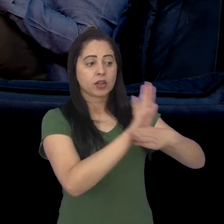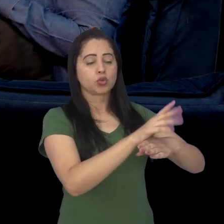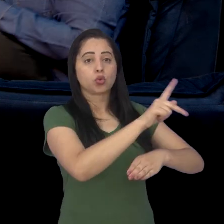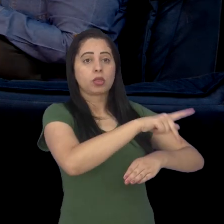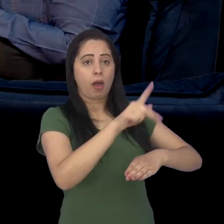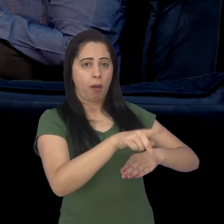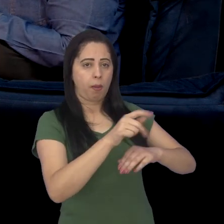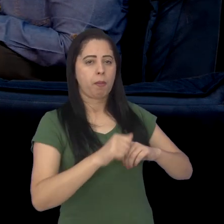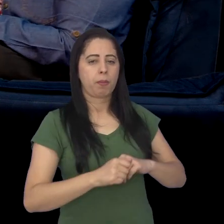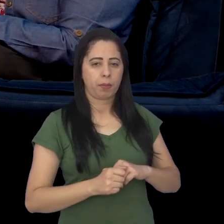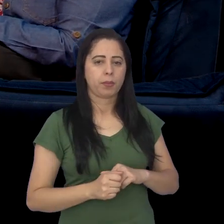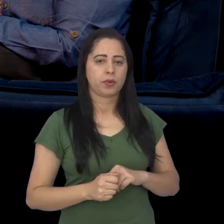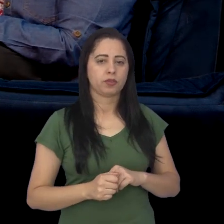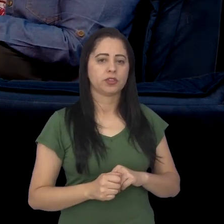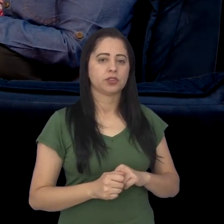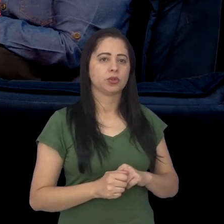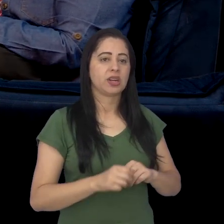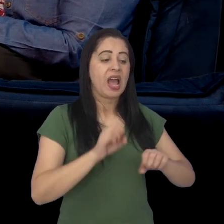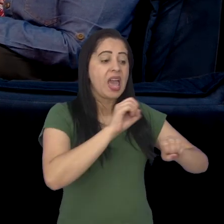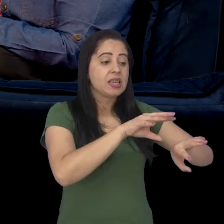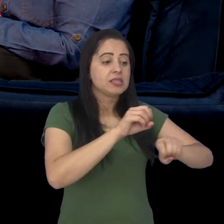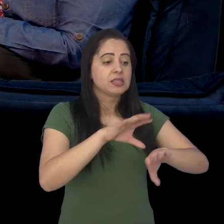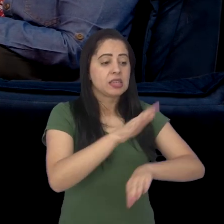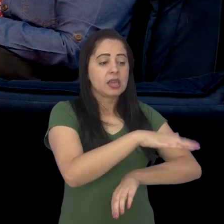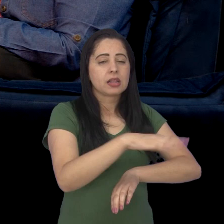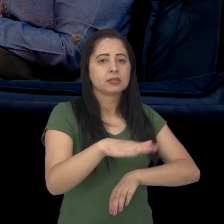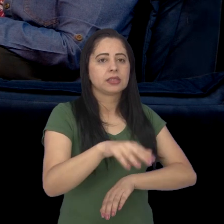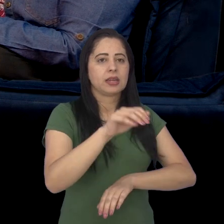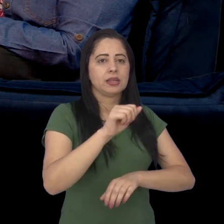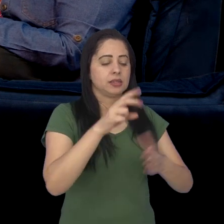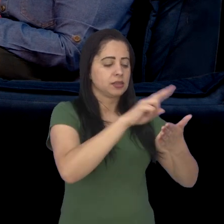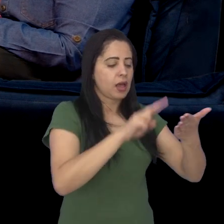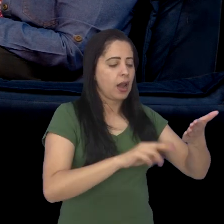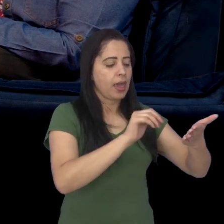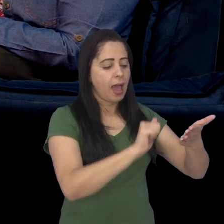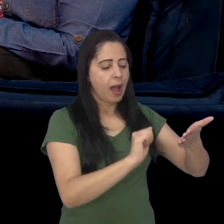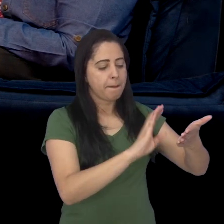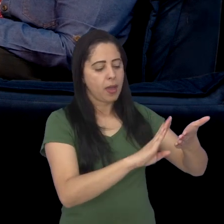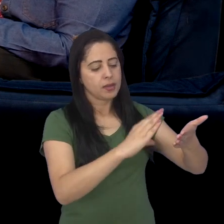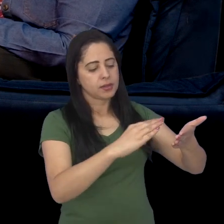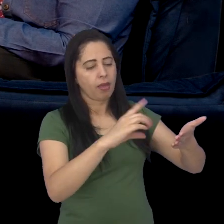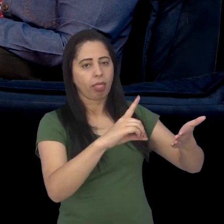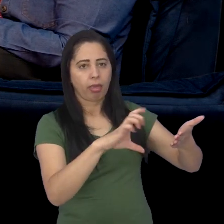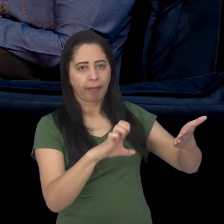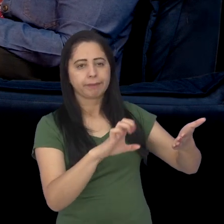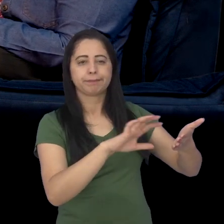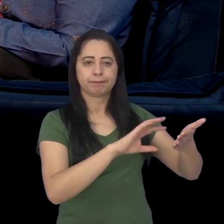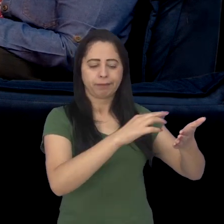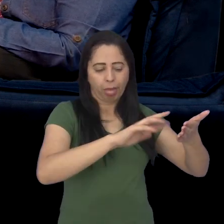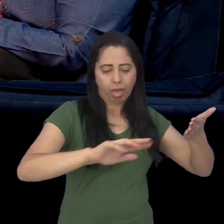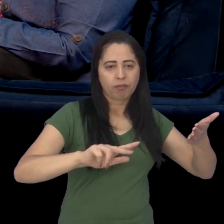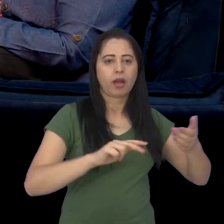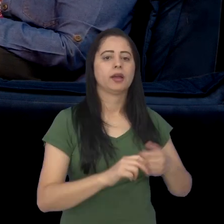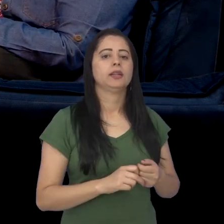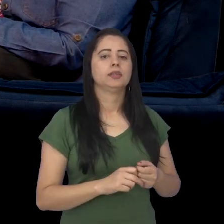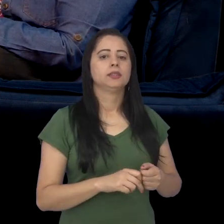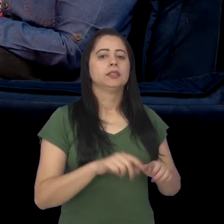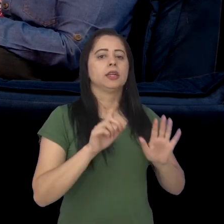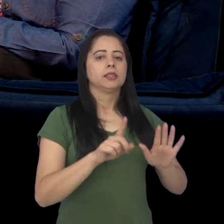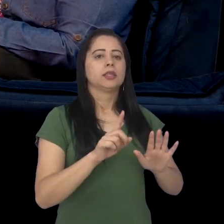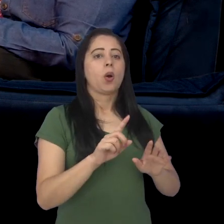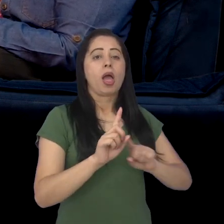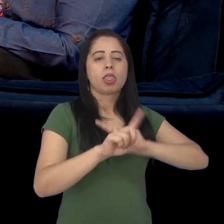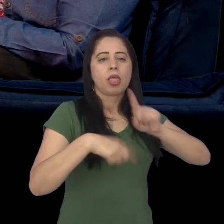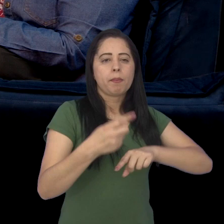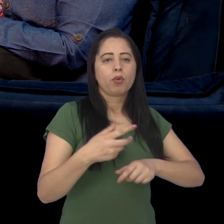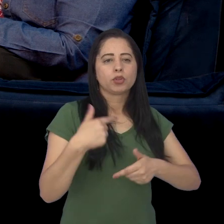lá no Olavo Bilac, eu trabalhei como auxiliar de professora da primeira série por 4 anos. Certo. Que é justamente com alfabetização. E